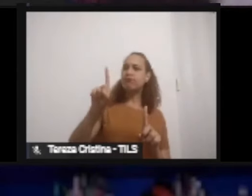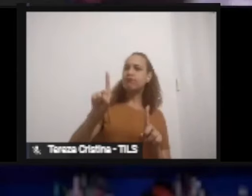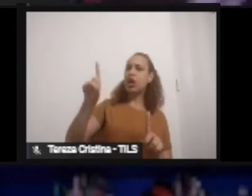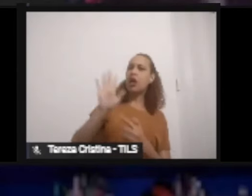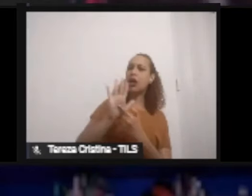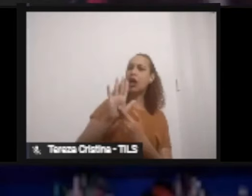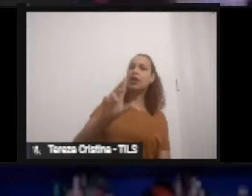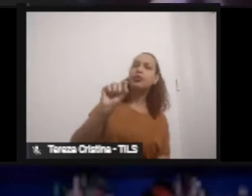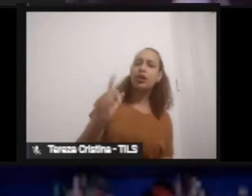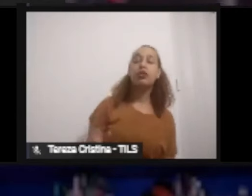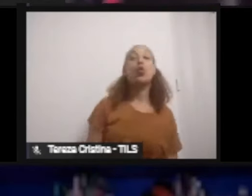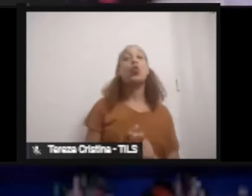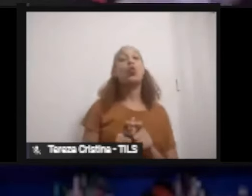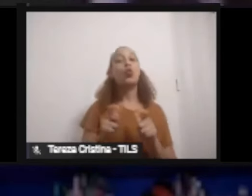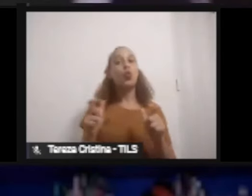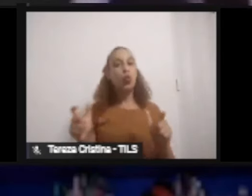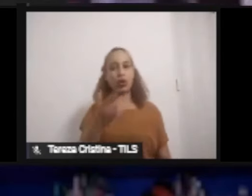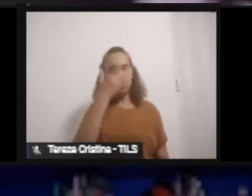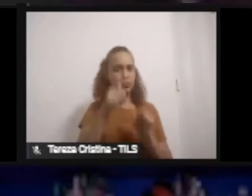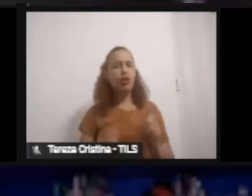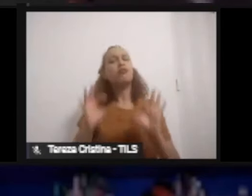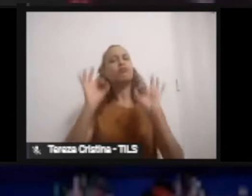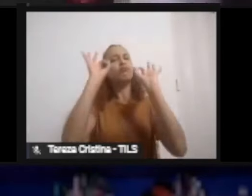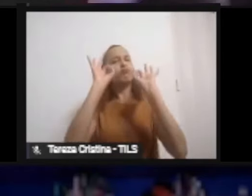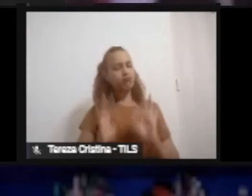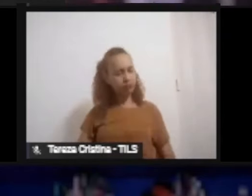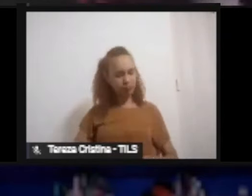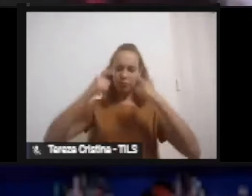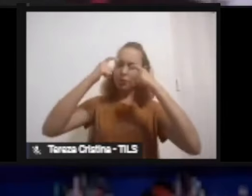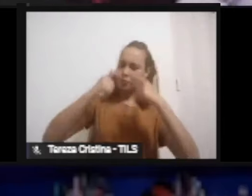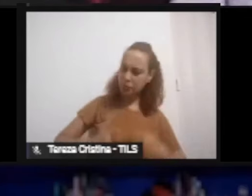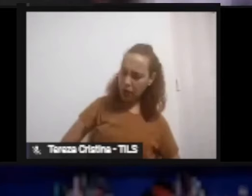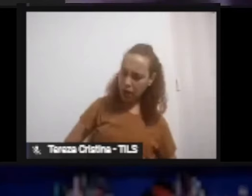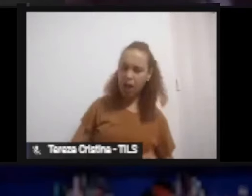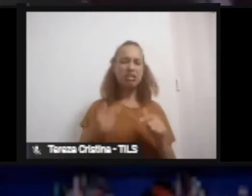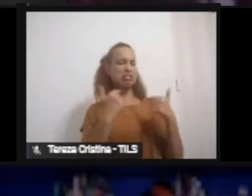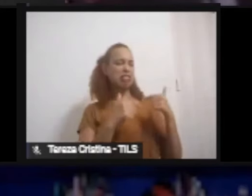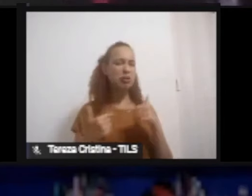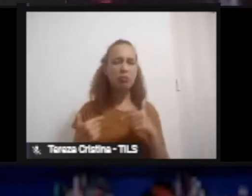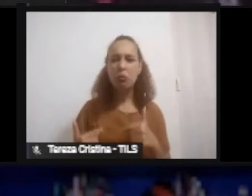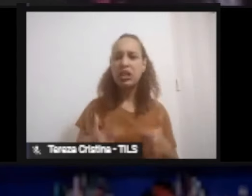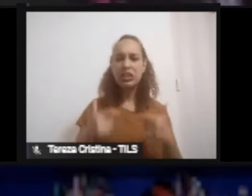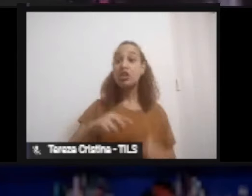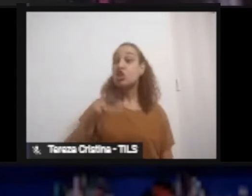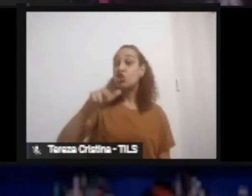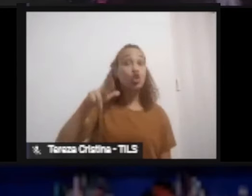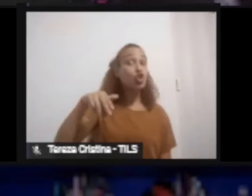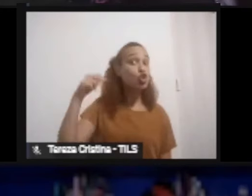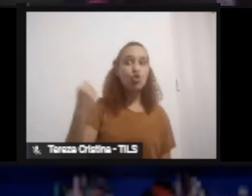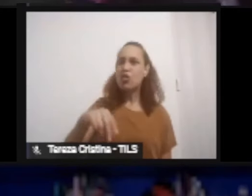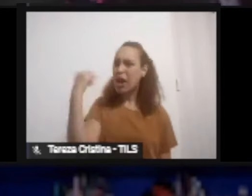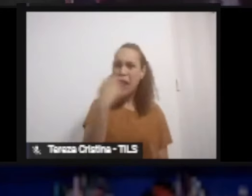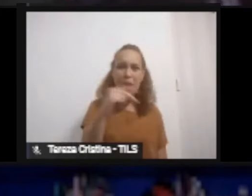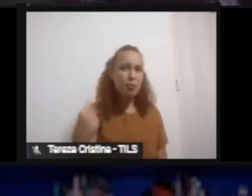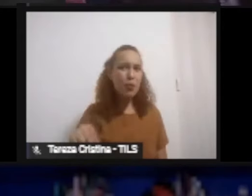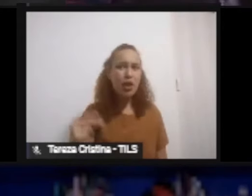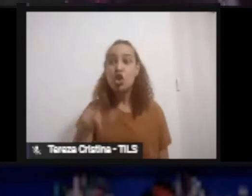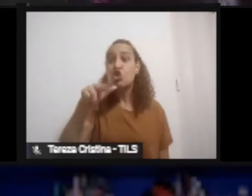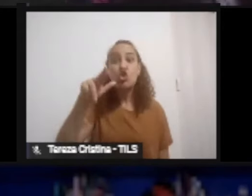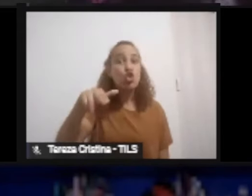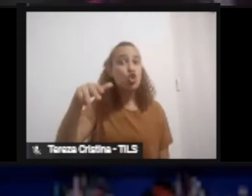gente que é honesta, bacana, trabalhadora, correta e que nunca apanhou na vida. Nunca apanhou, não